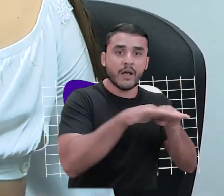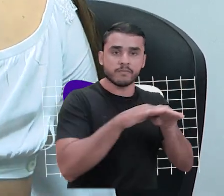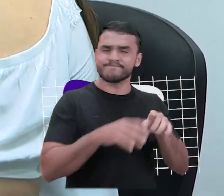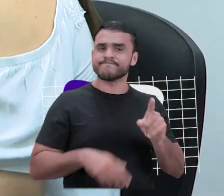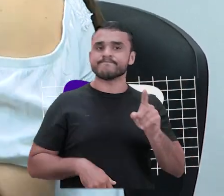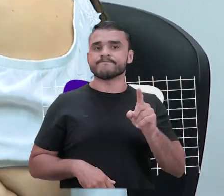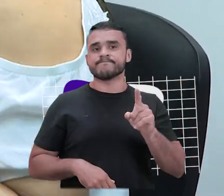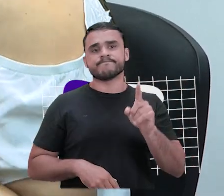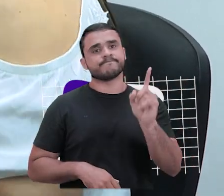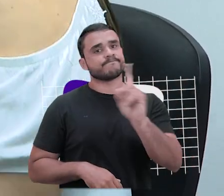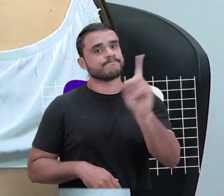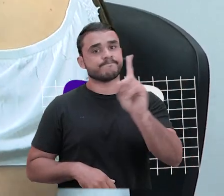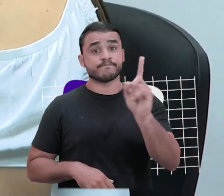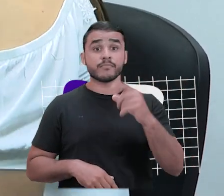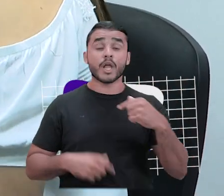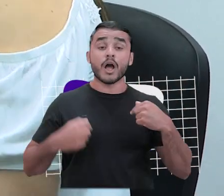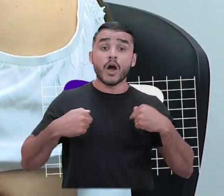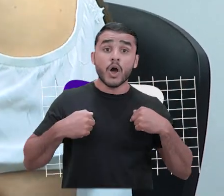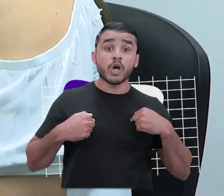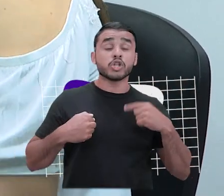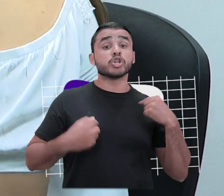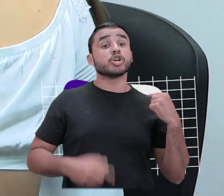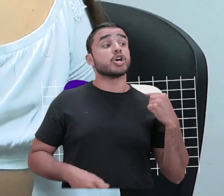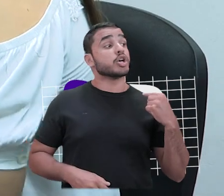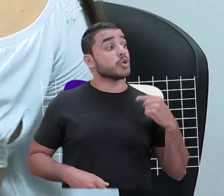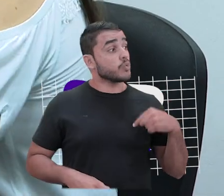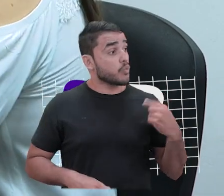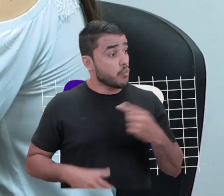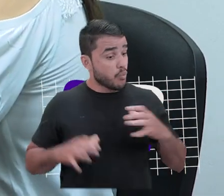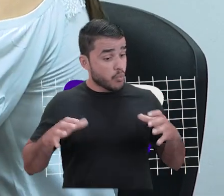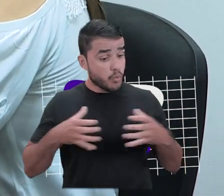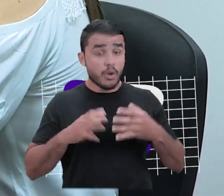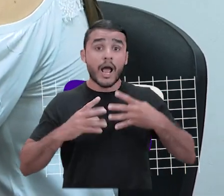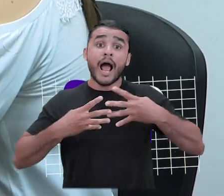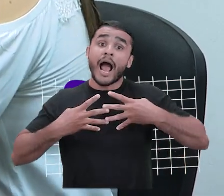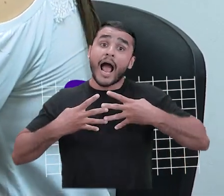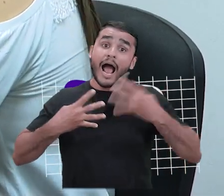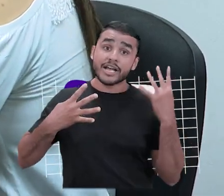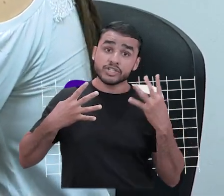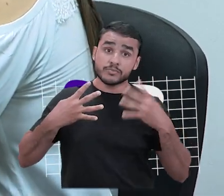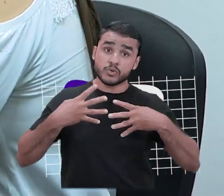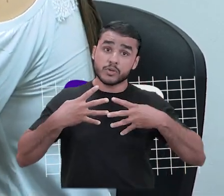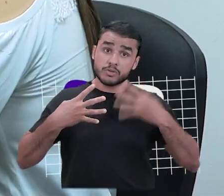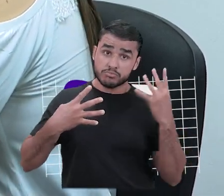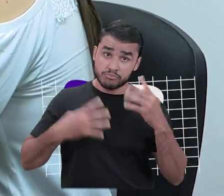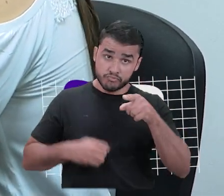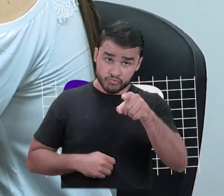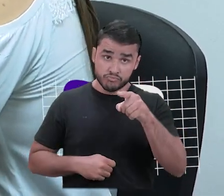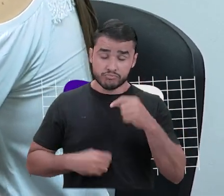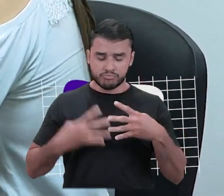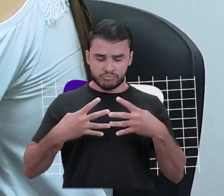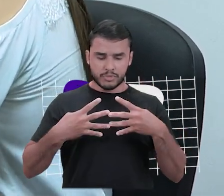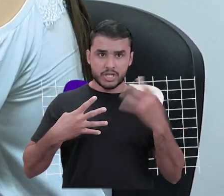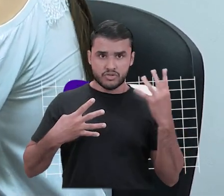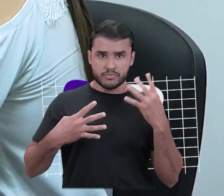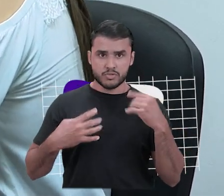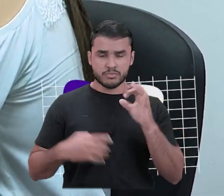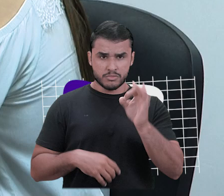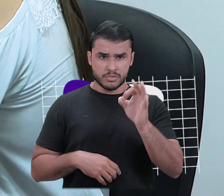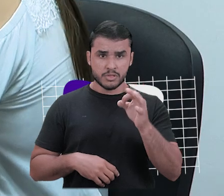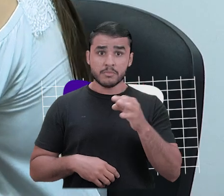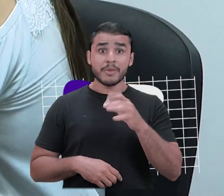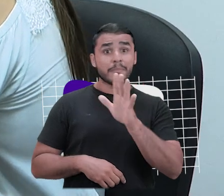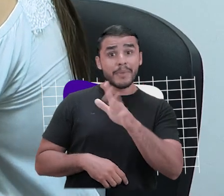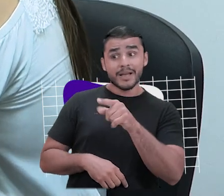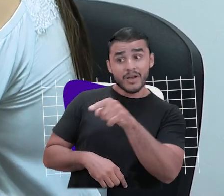questiono. Tá, somos atípicos. Ótimo, ok. Mas neurotípico, você não é diferente do seu